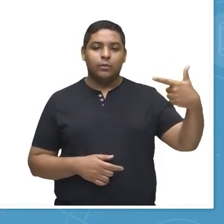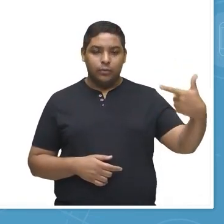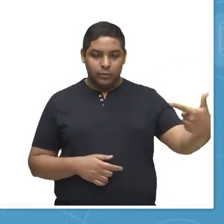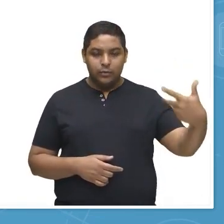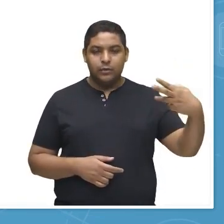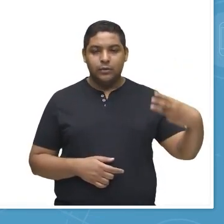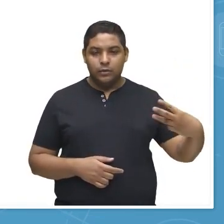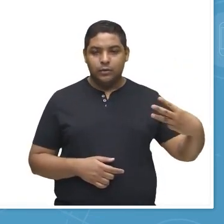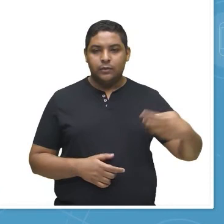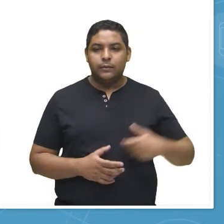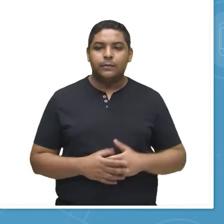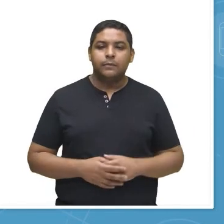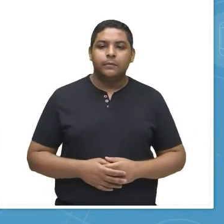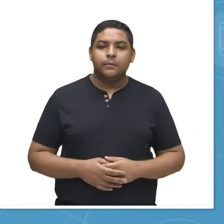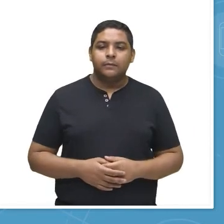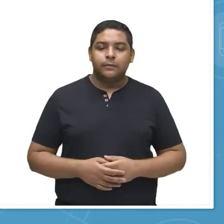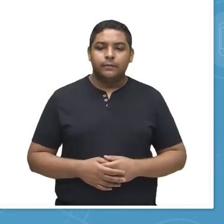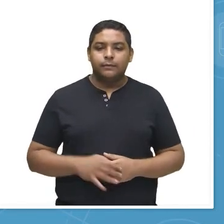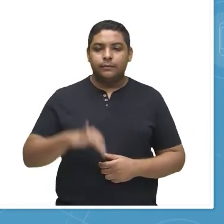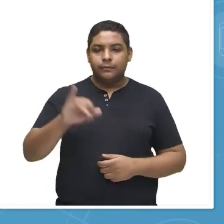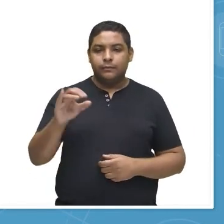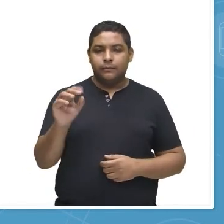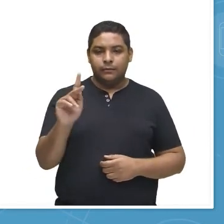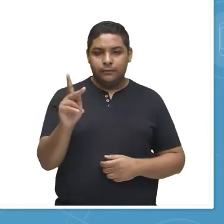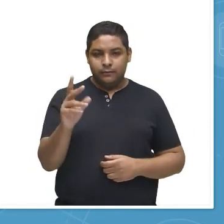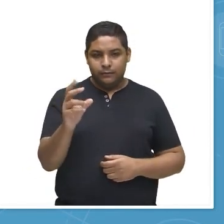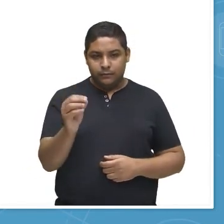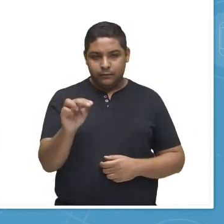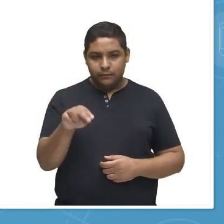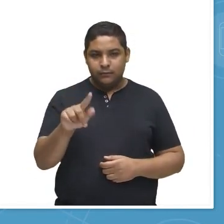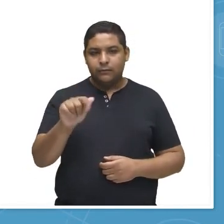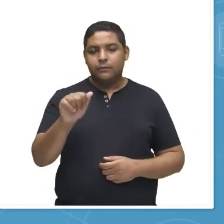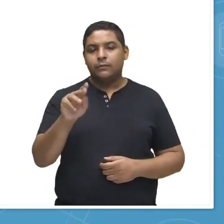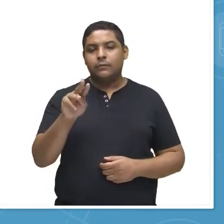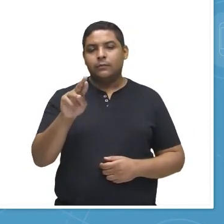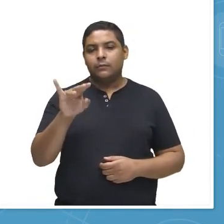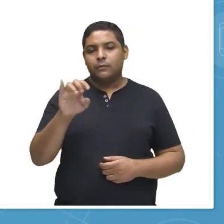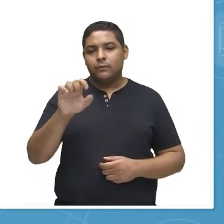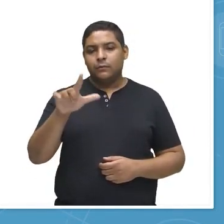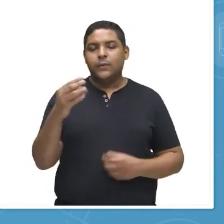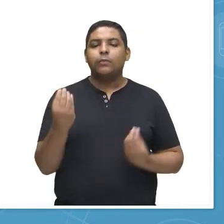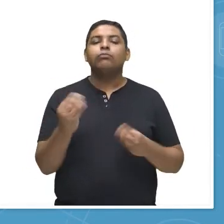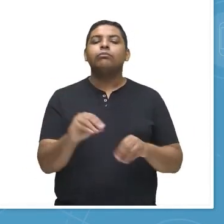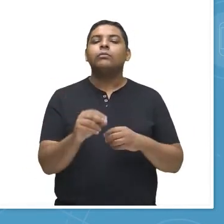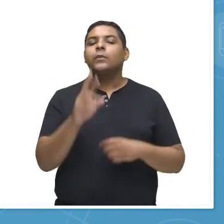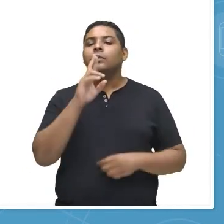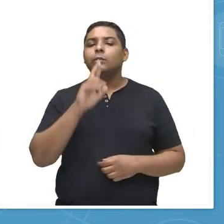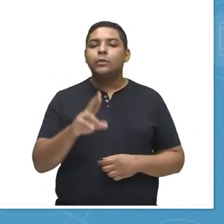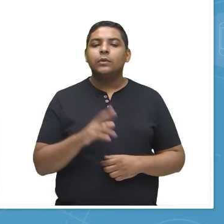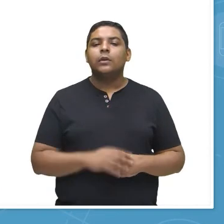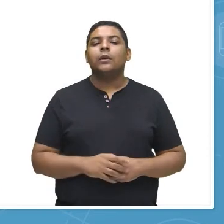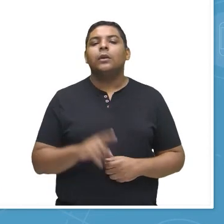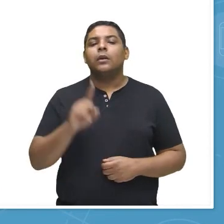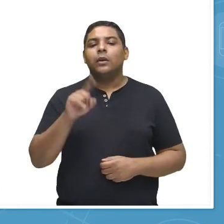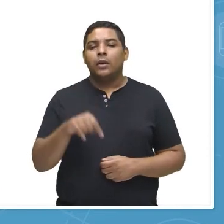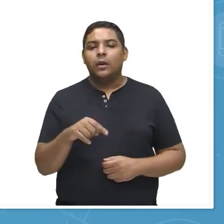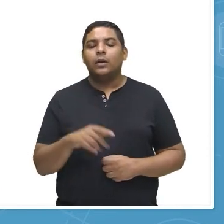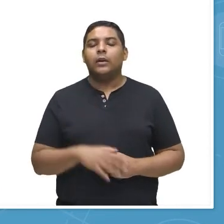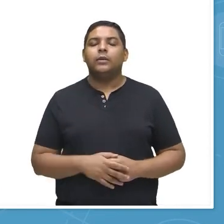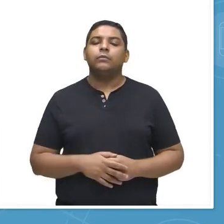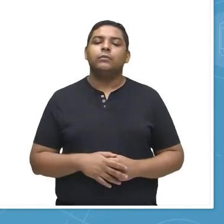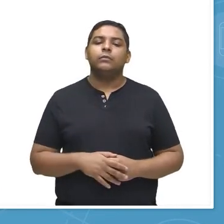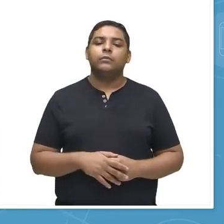O John Gabriel colocou assim, na primeira questão, é a ligação entre as cidades e a interatividade entre as pessoas. É a forma que o John